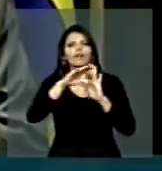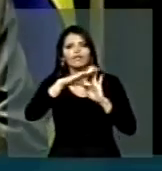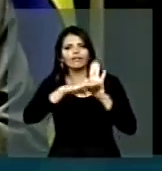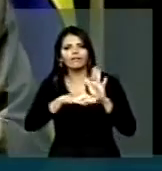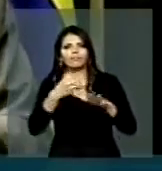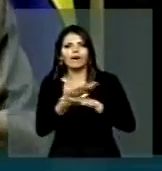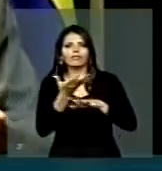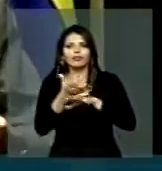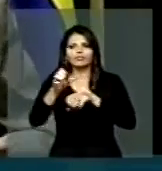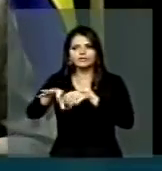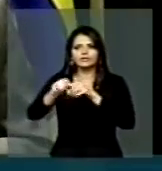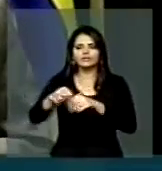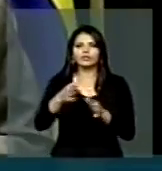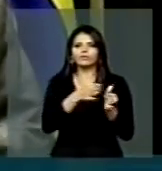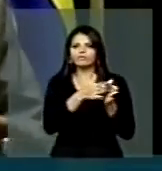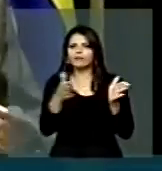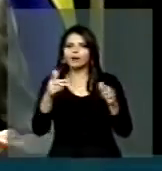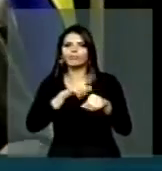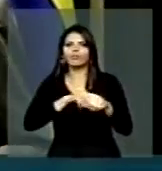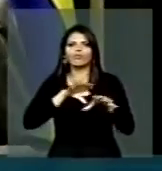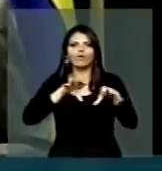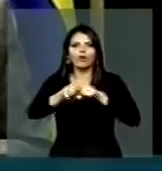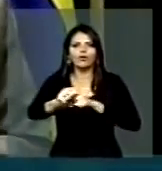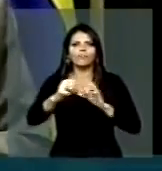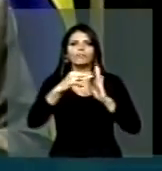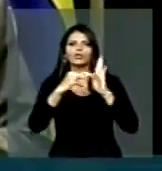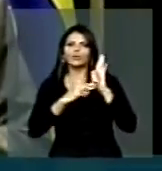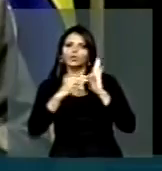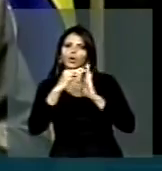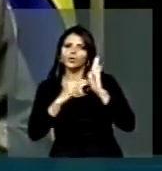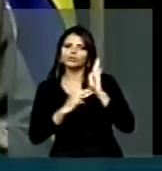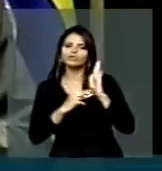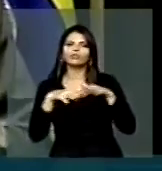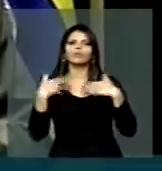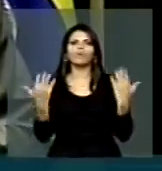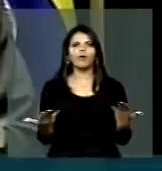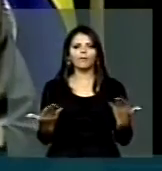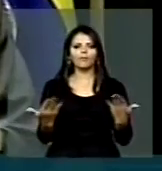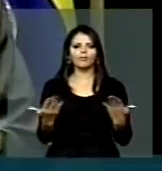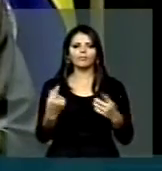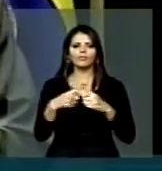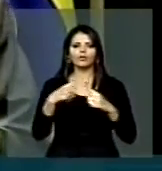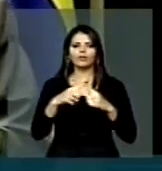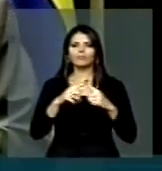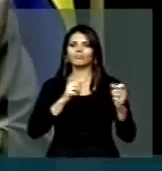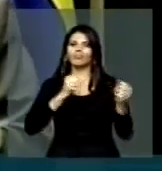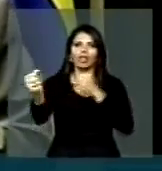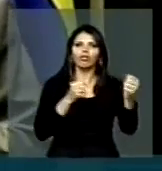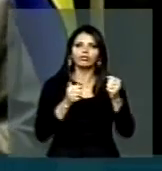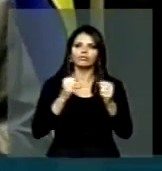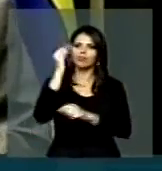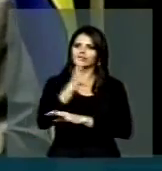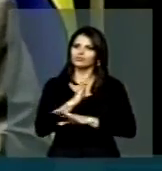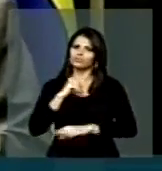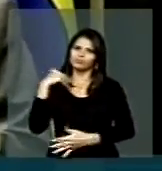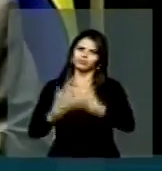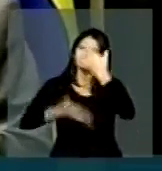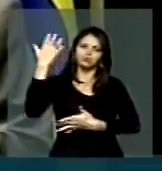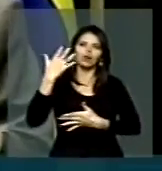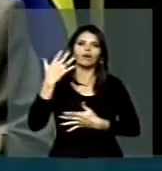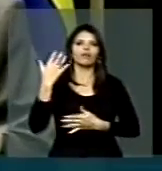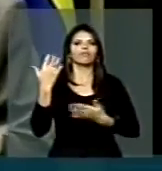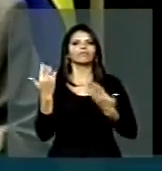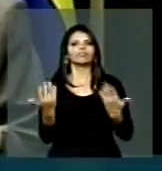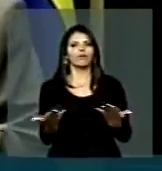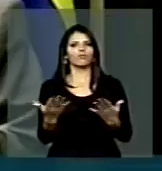tempo se leva para a formação? Qual é a metodologia? Precisa sacudir o país nessa matéria, e eu não tenho fórmula, estou